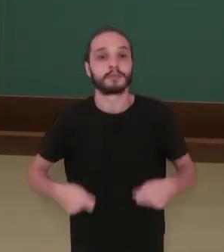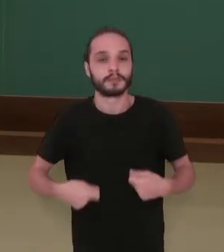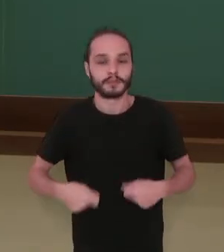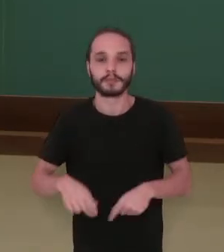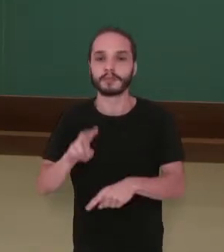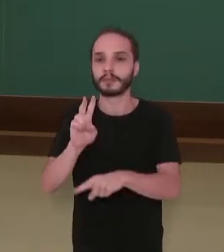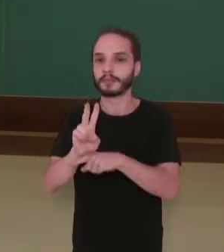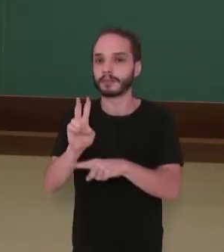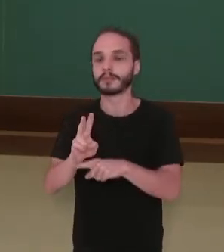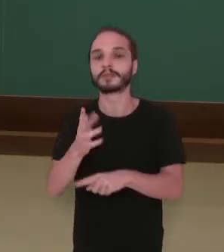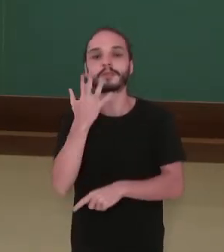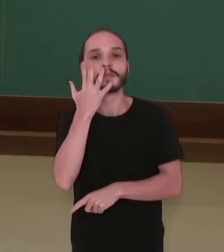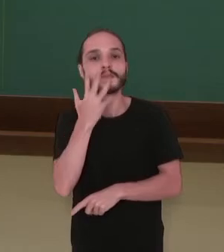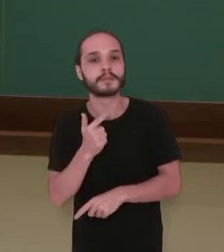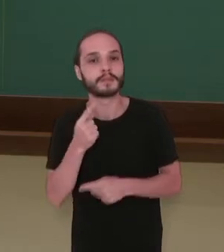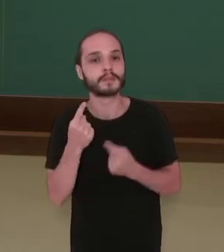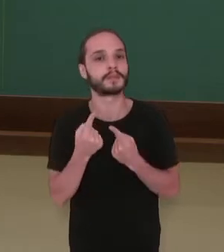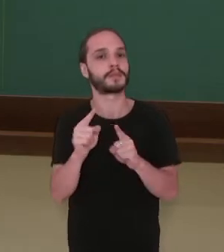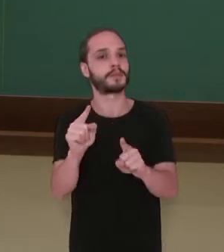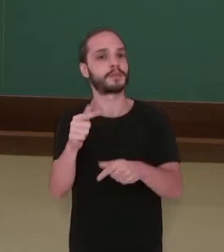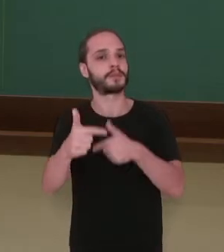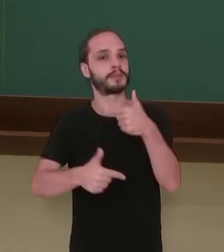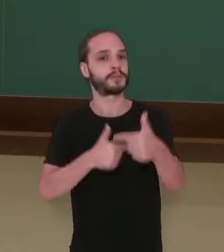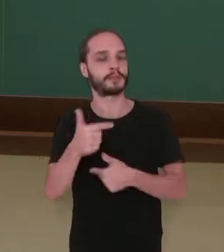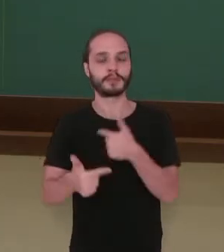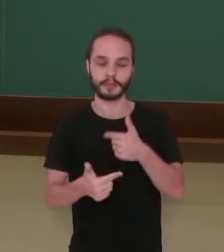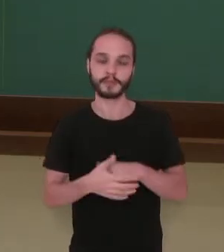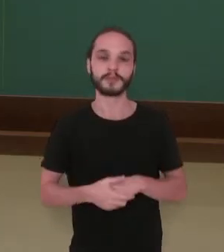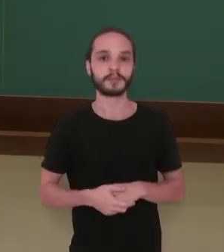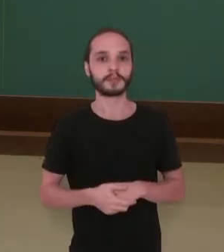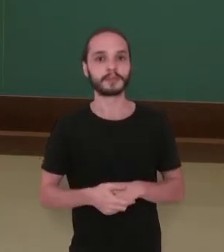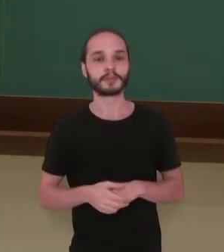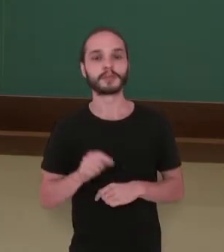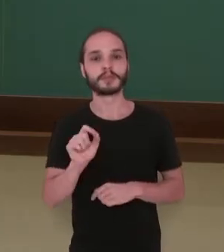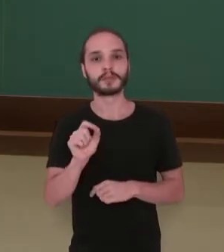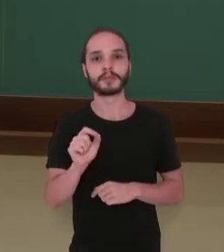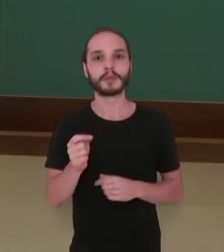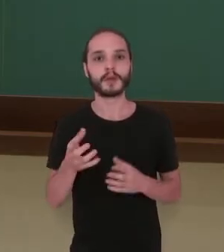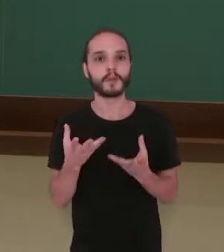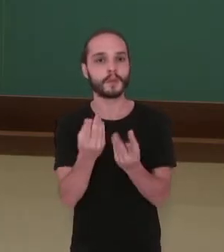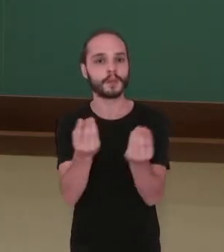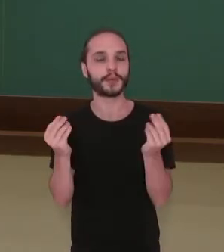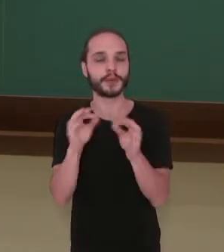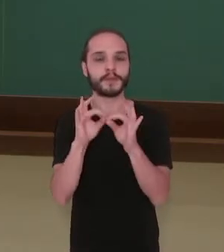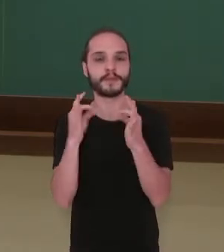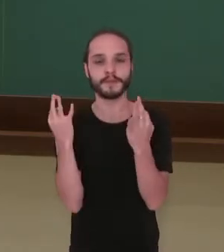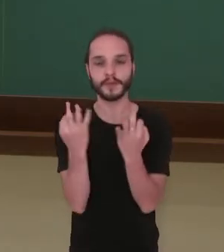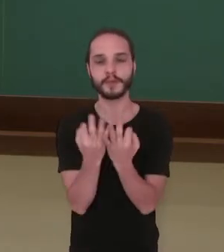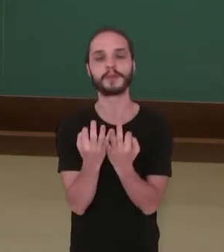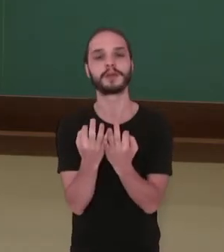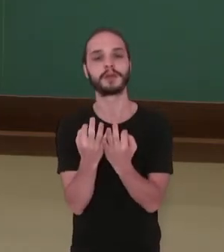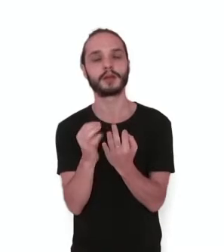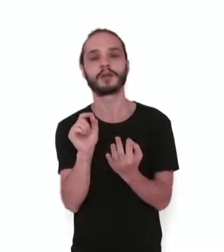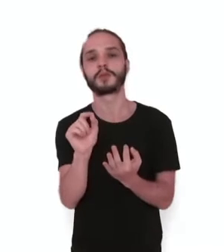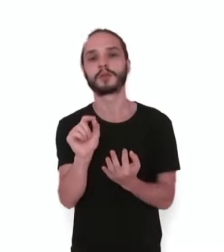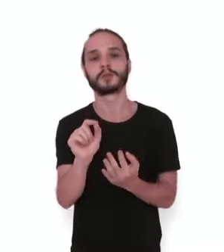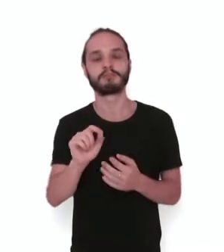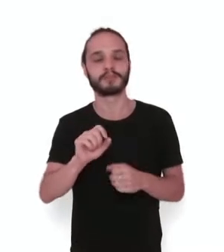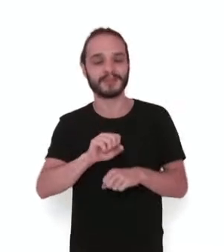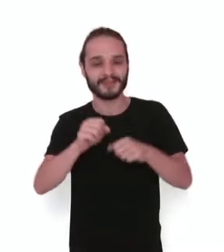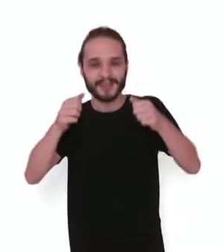do trabalho infantil. Então, para muitas famílias, a crise trazida pela pandemia da Covid-19